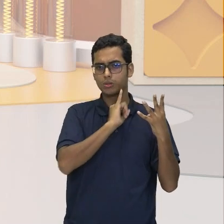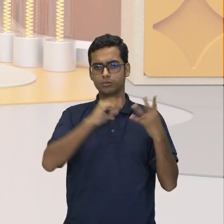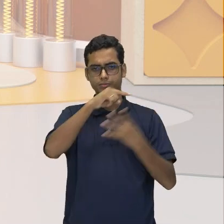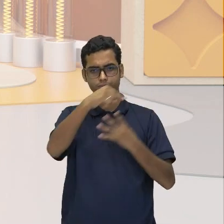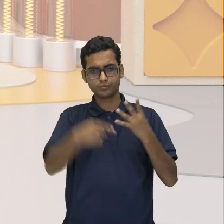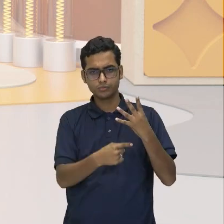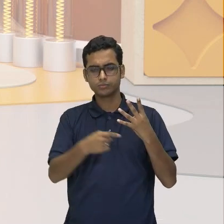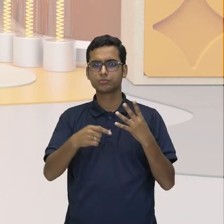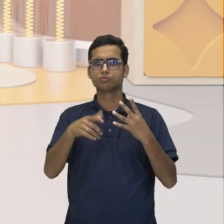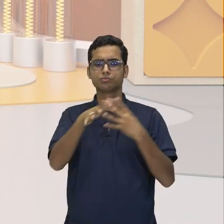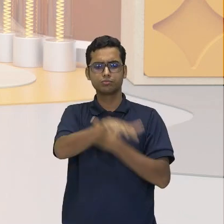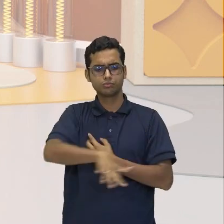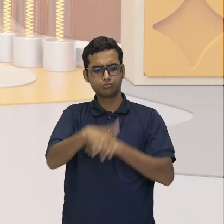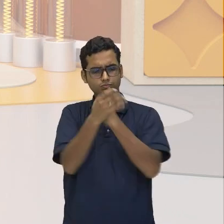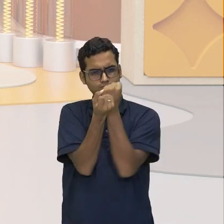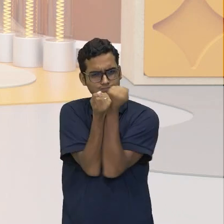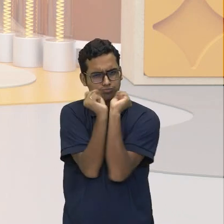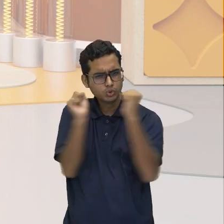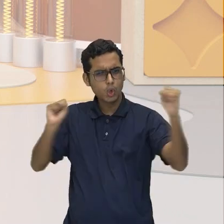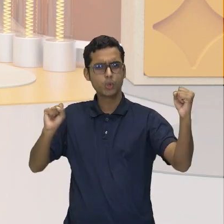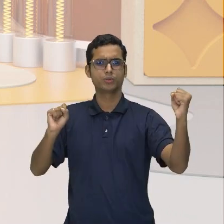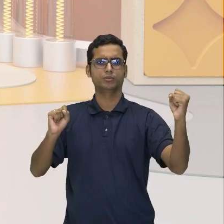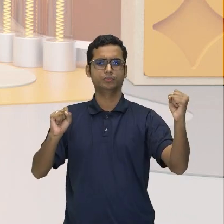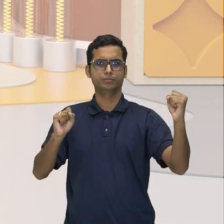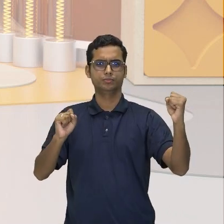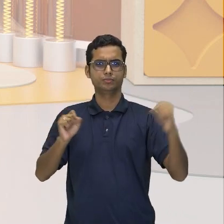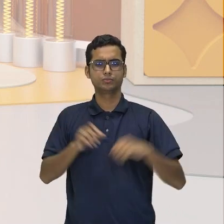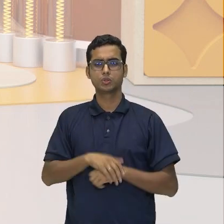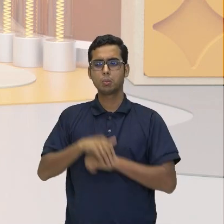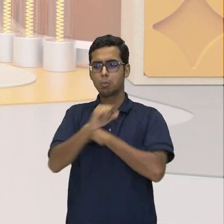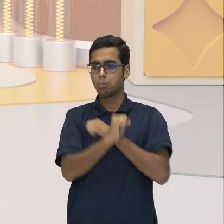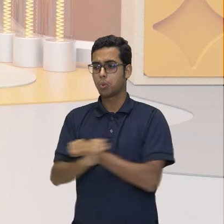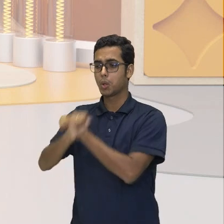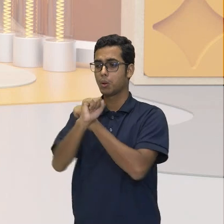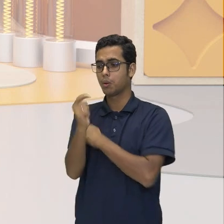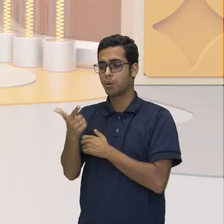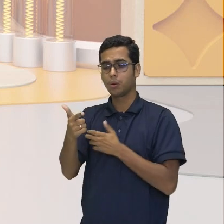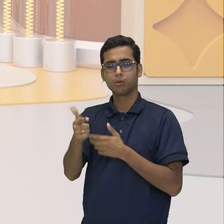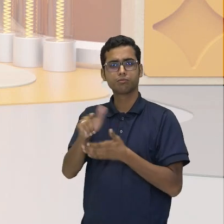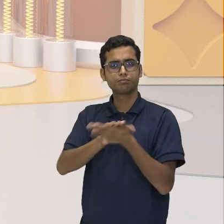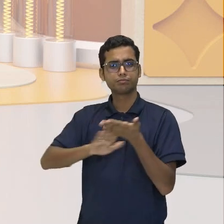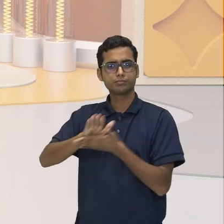vasta região que está desguarnecida, que não tem ali